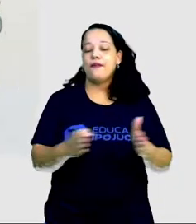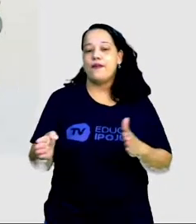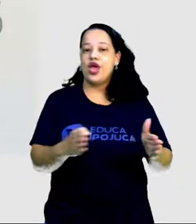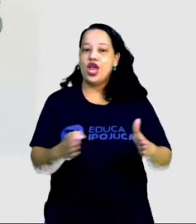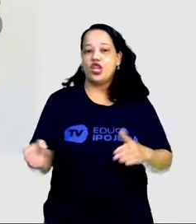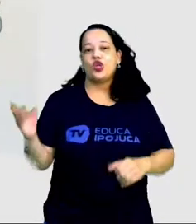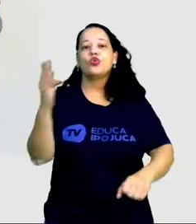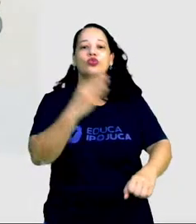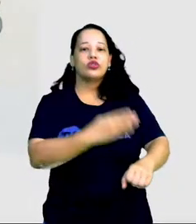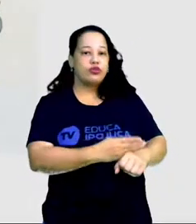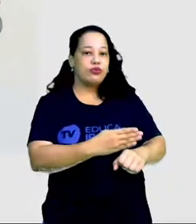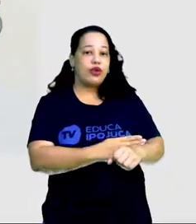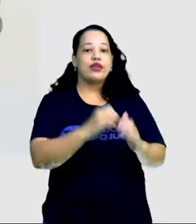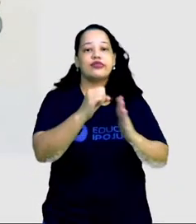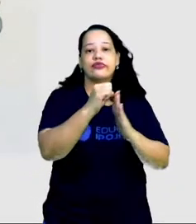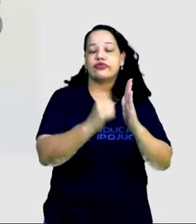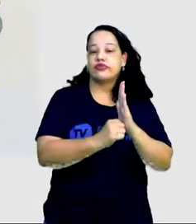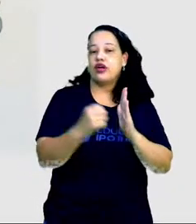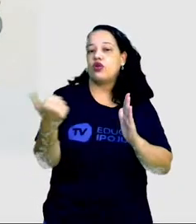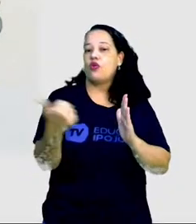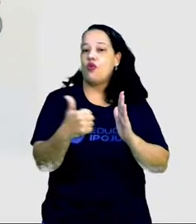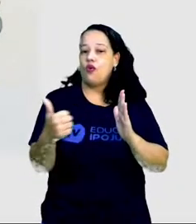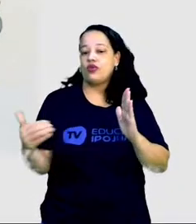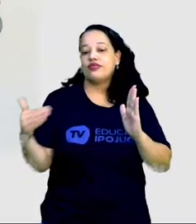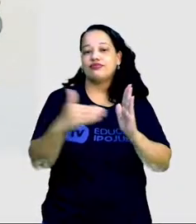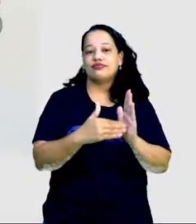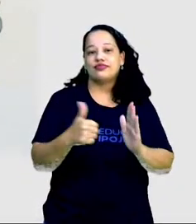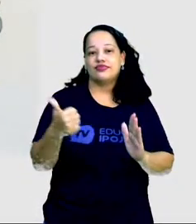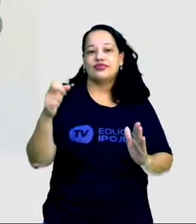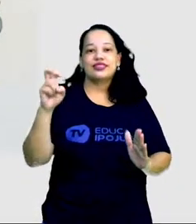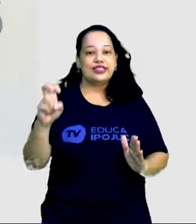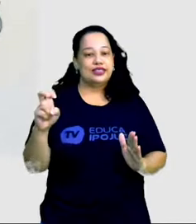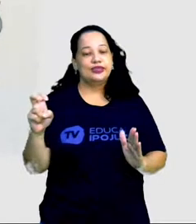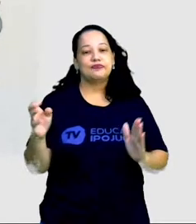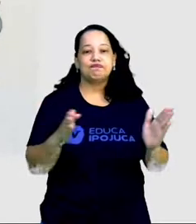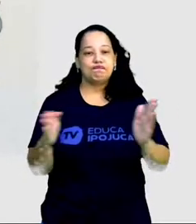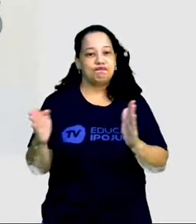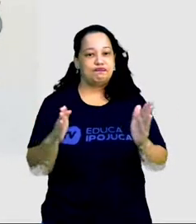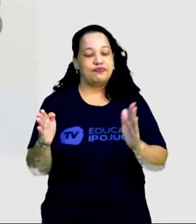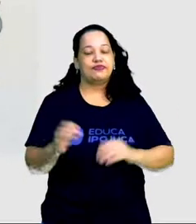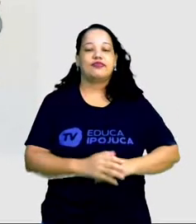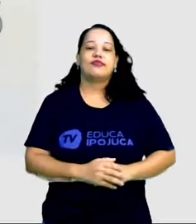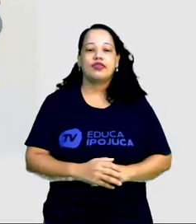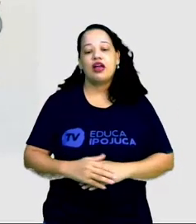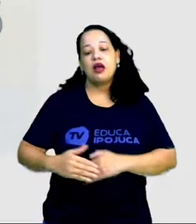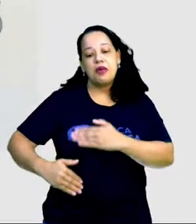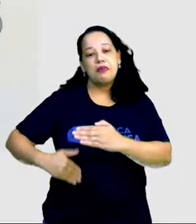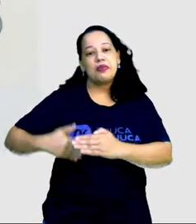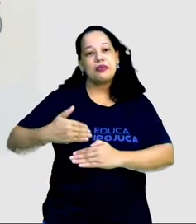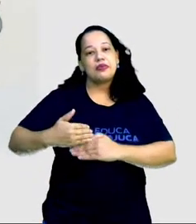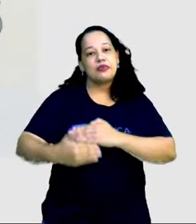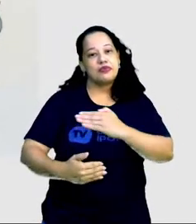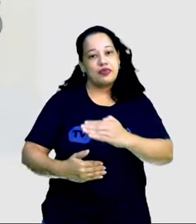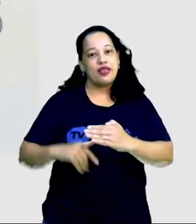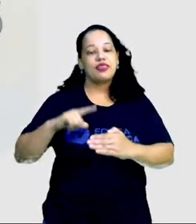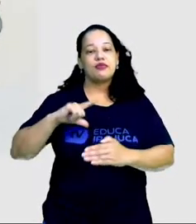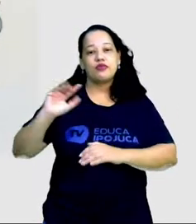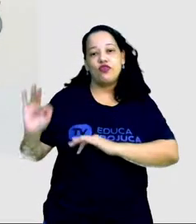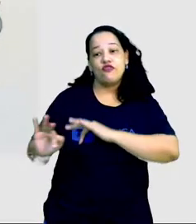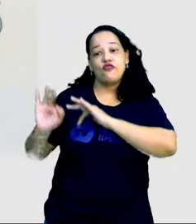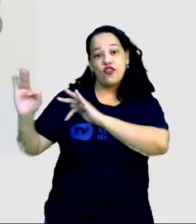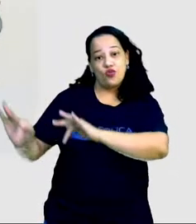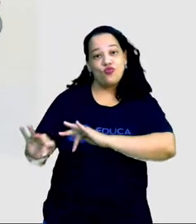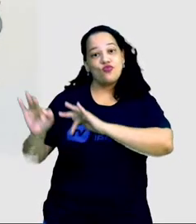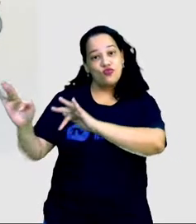entre os séculos XI e XV. Lentamente ele se sobrepôs ao feudalismo